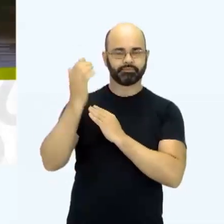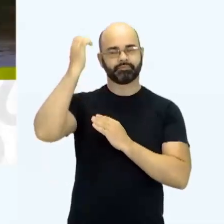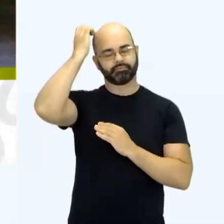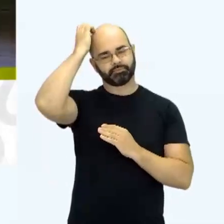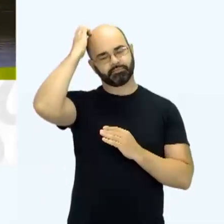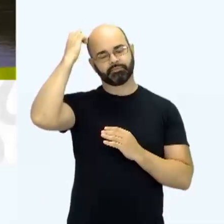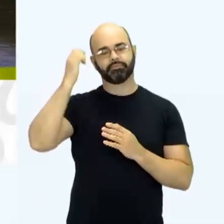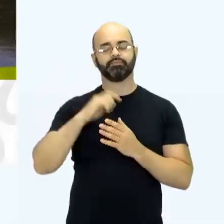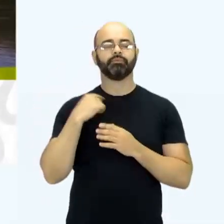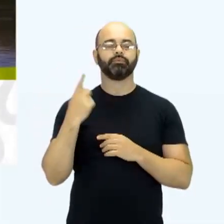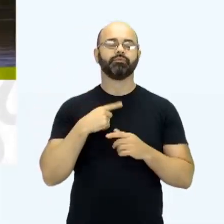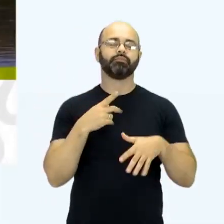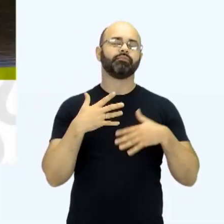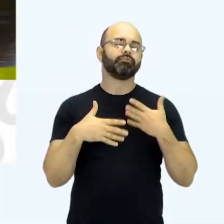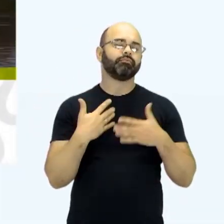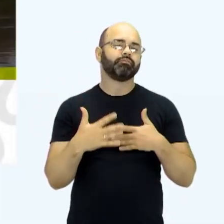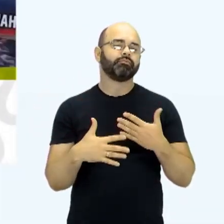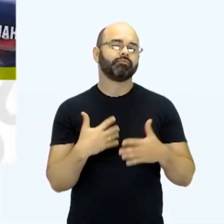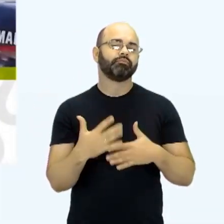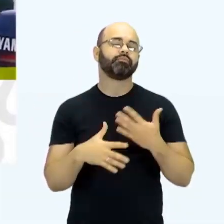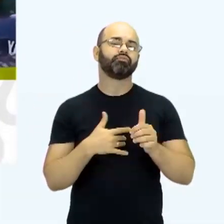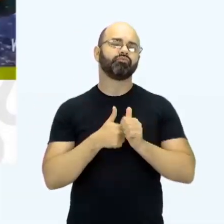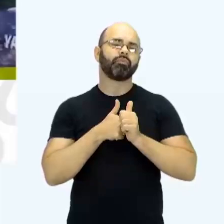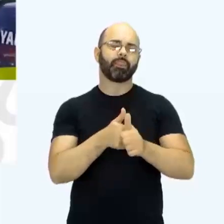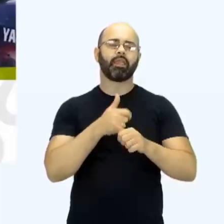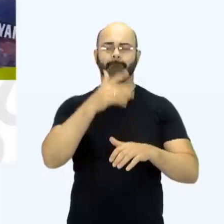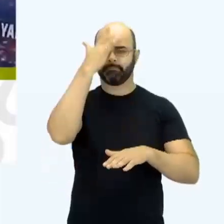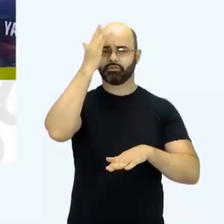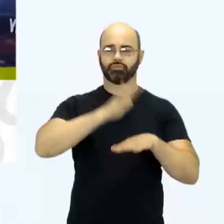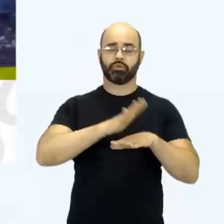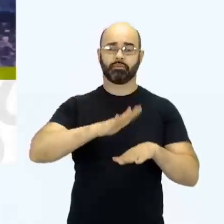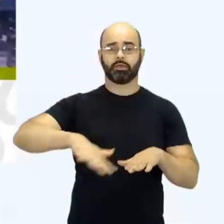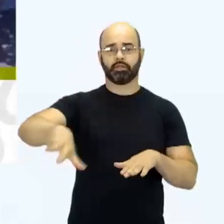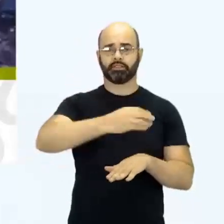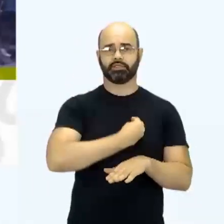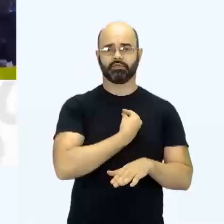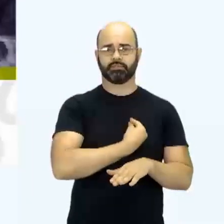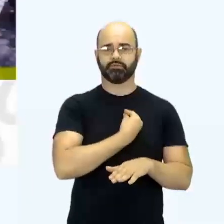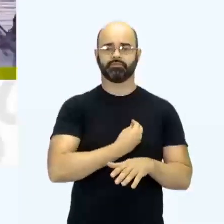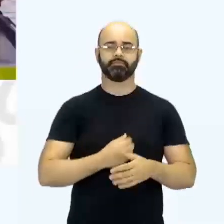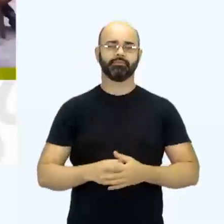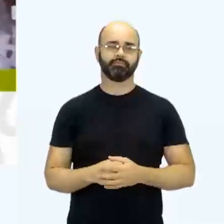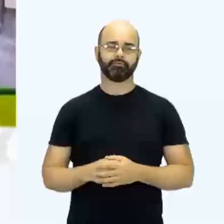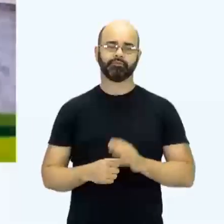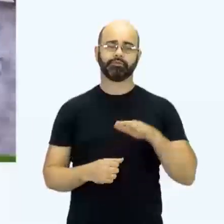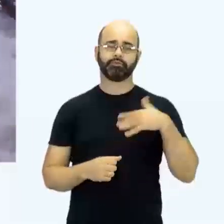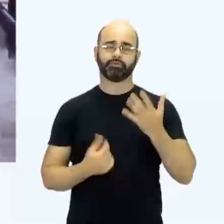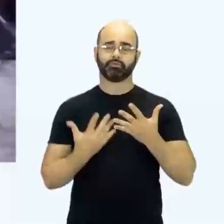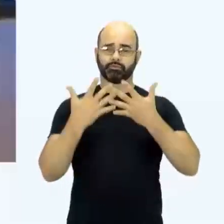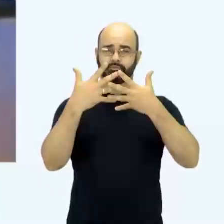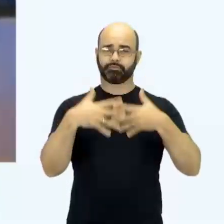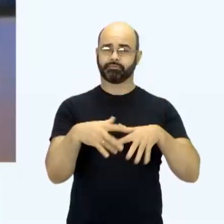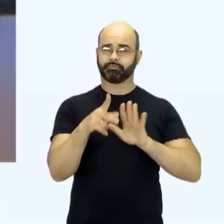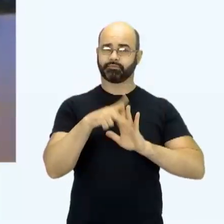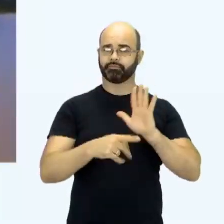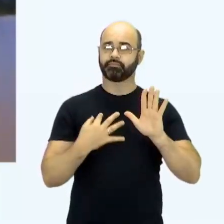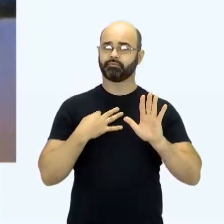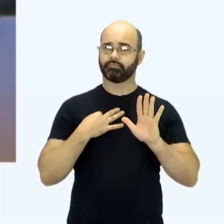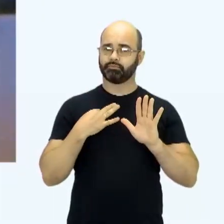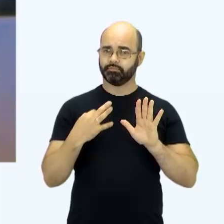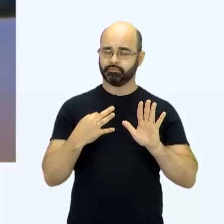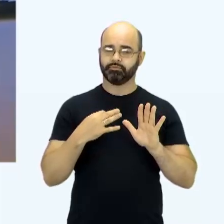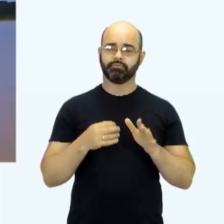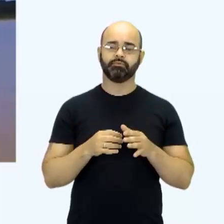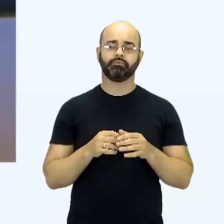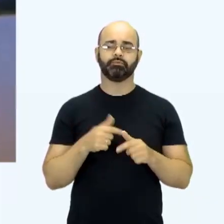gente começou a criar uma proximidade com as pessoas de Boca do Acre. Quando a gente estruturou o programa de voluntariado, então a gente